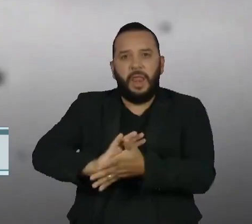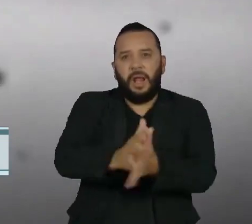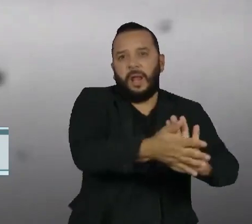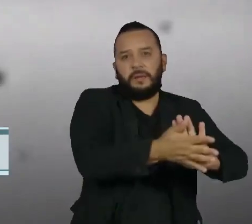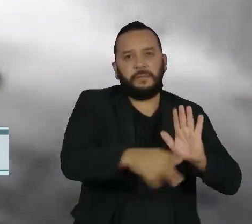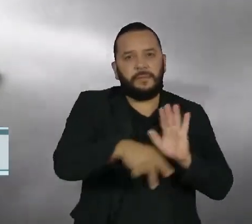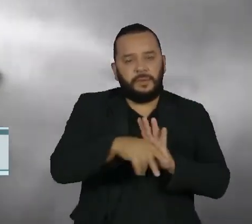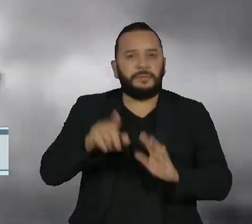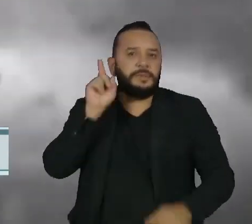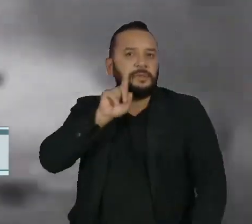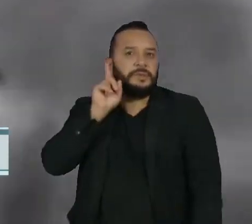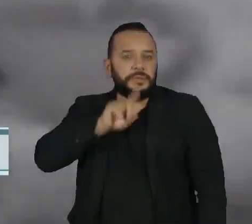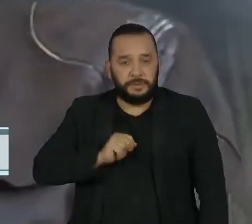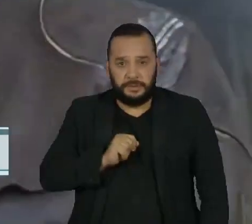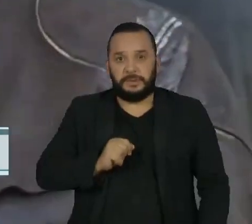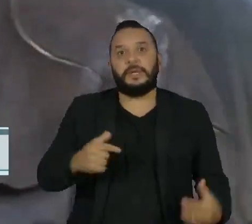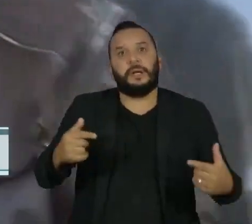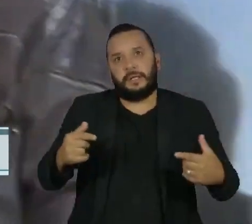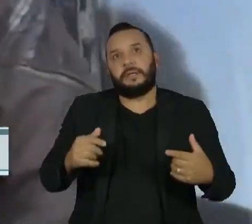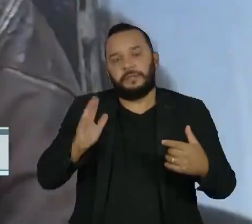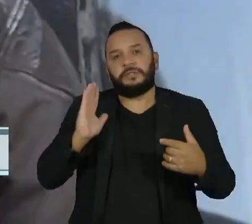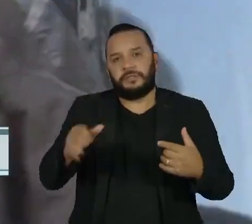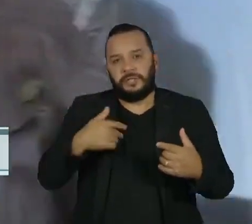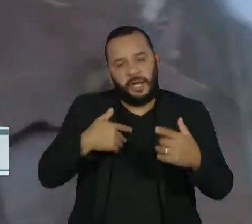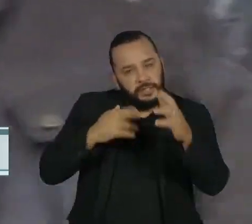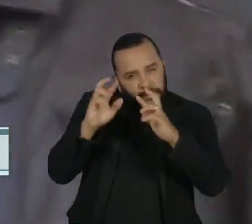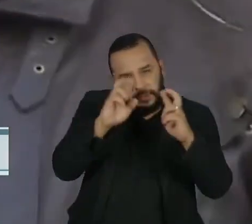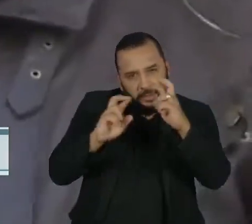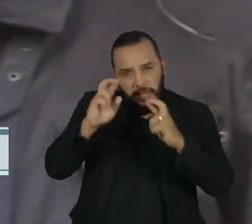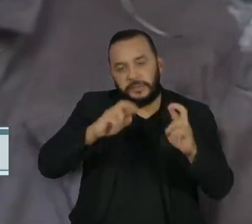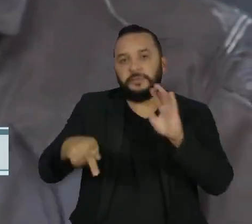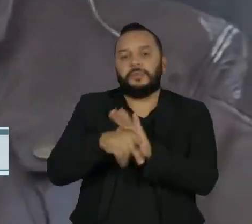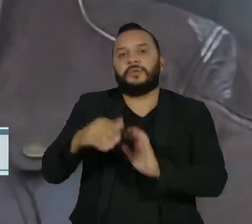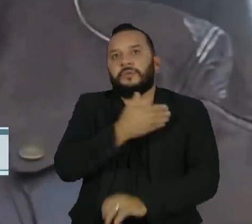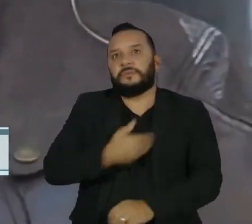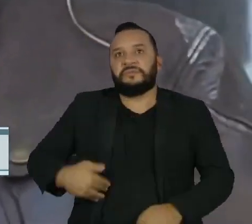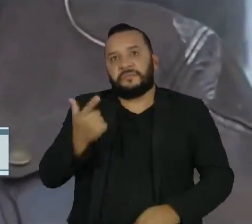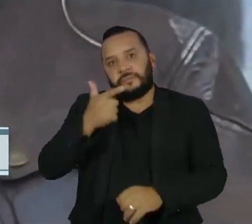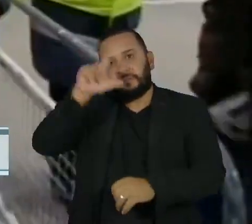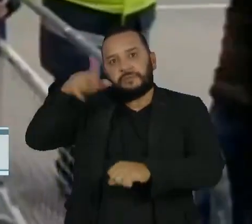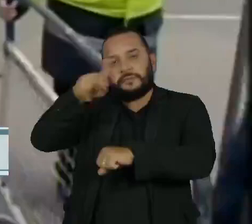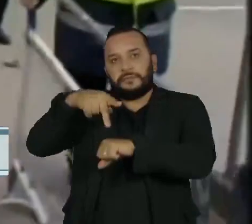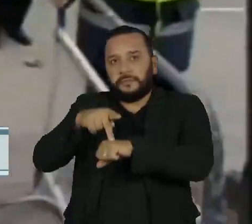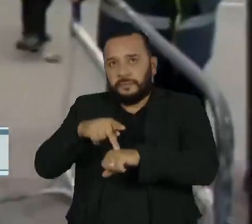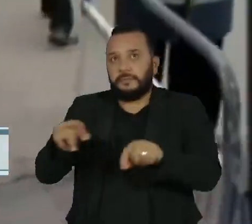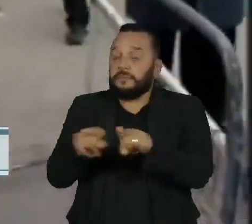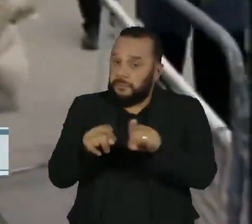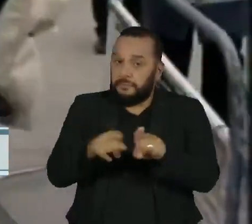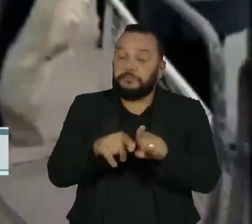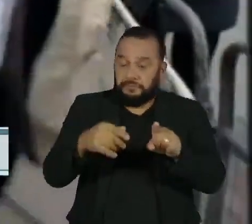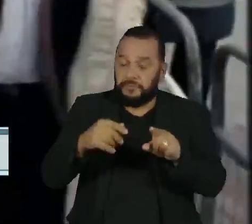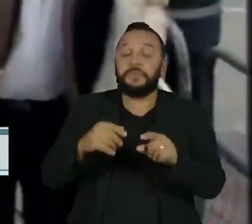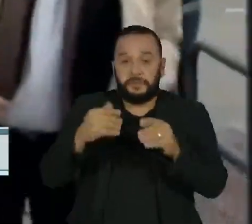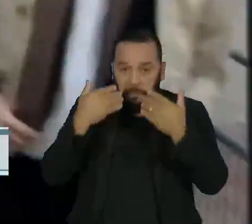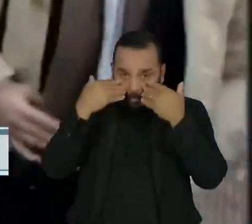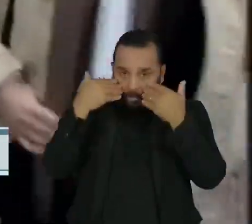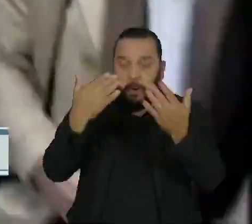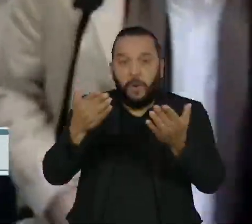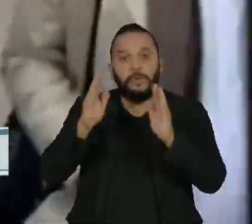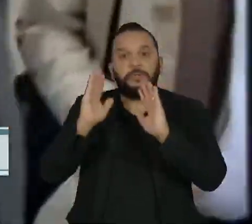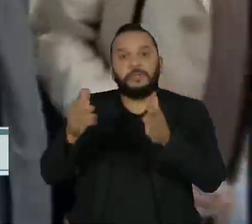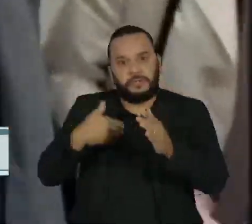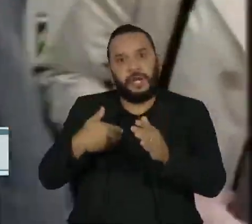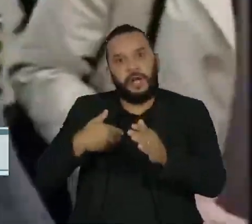Forças Armadas norte-americanas, espionagem sobre governos de outros países, inclusive o Brasil, além de casos